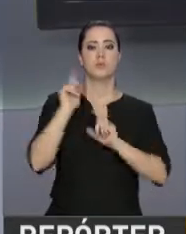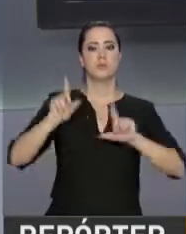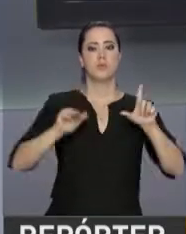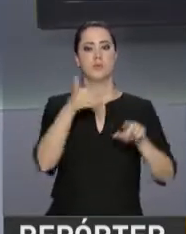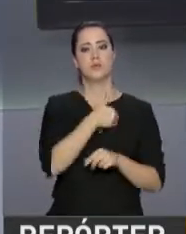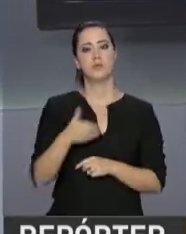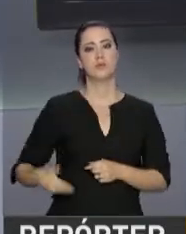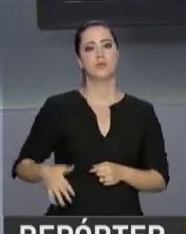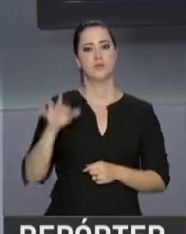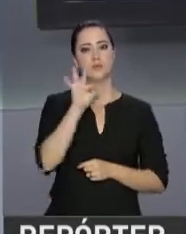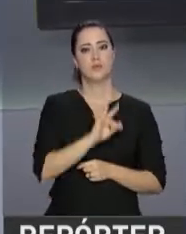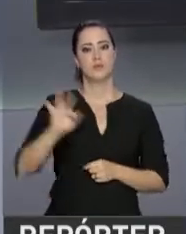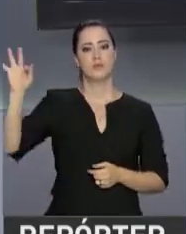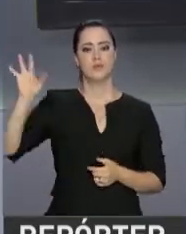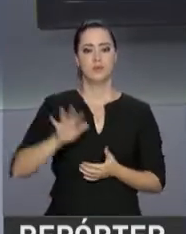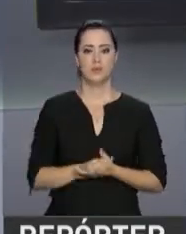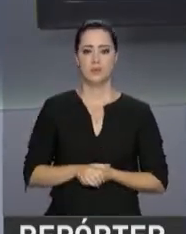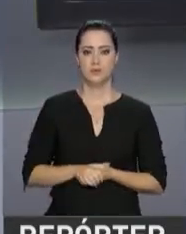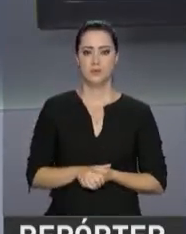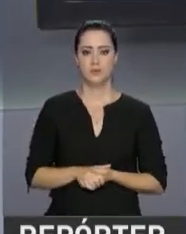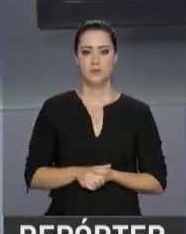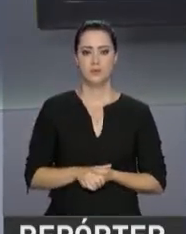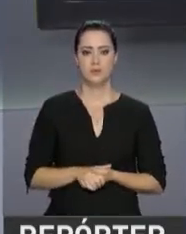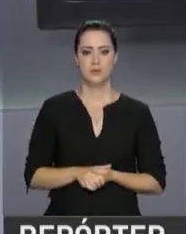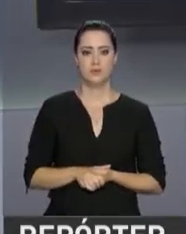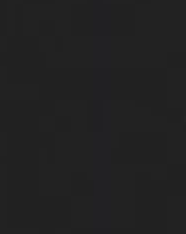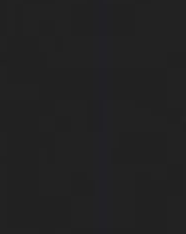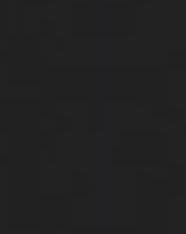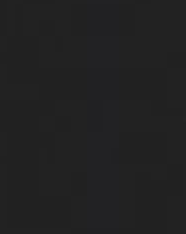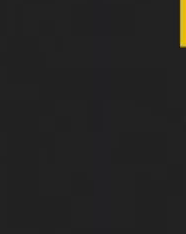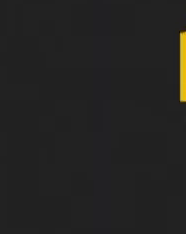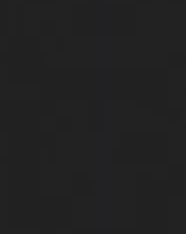continue com a gente na nbr a tv do governo federal